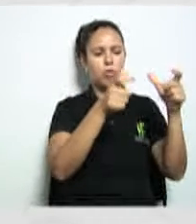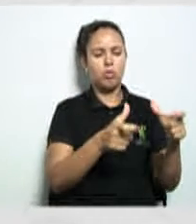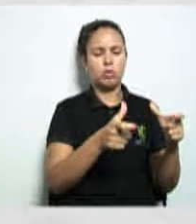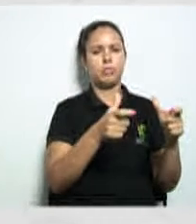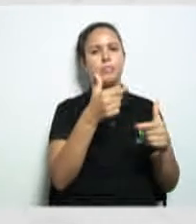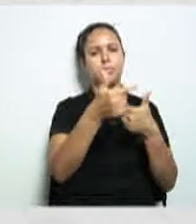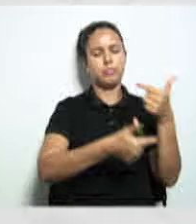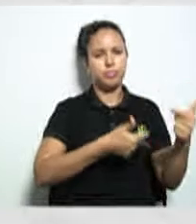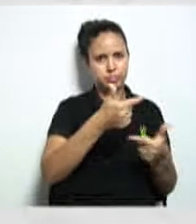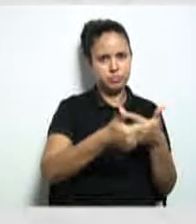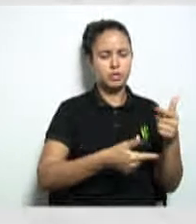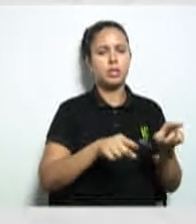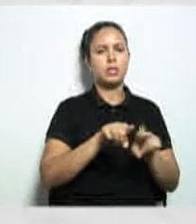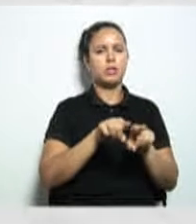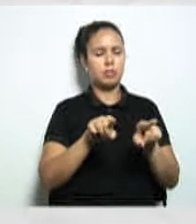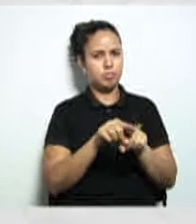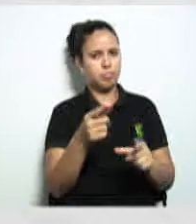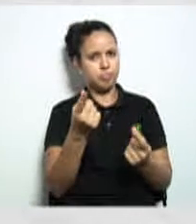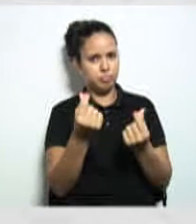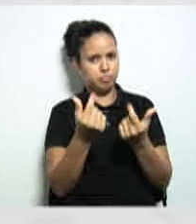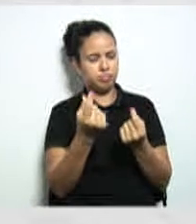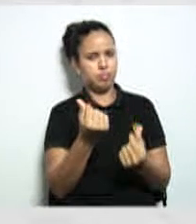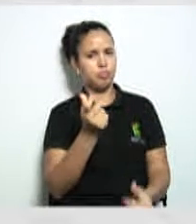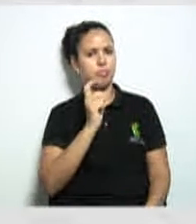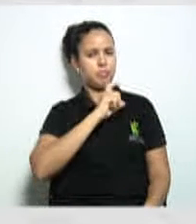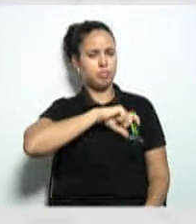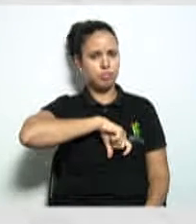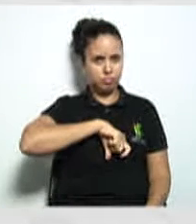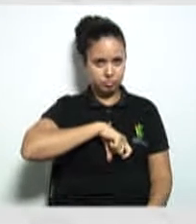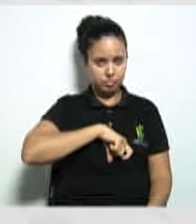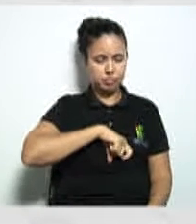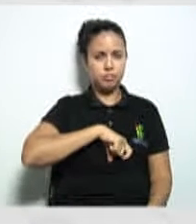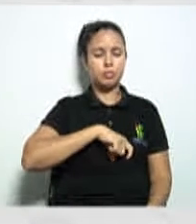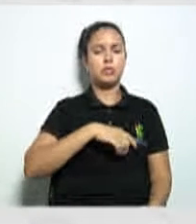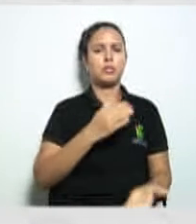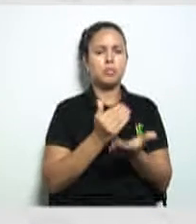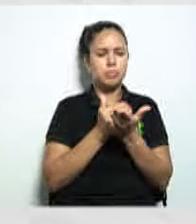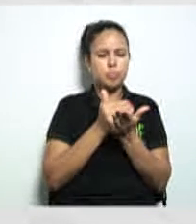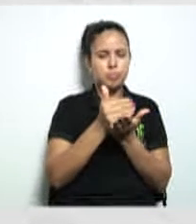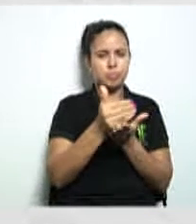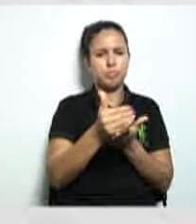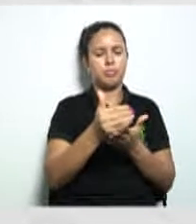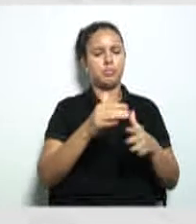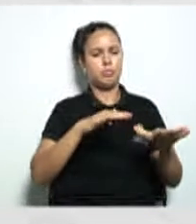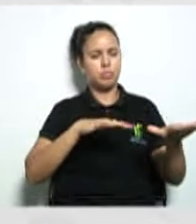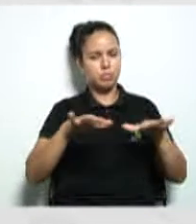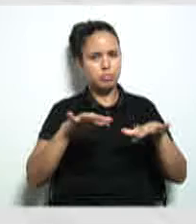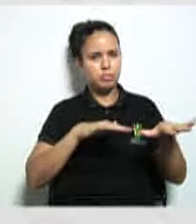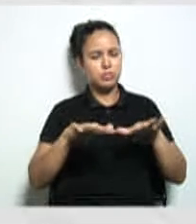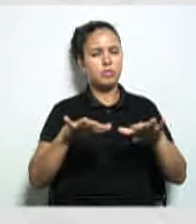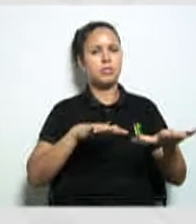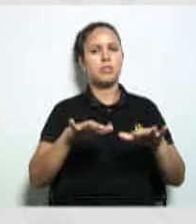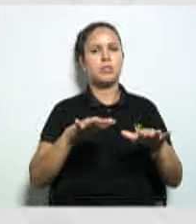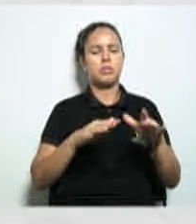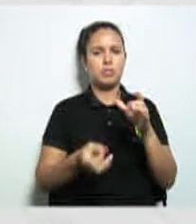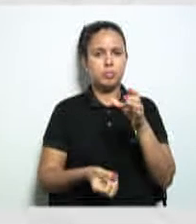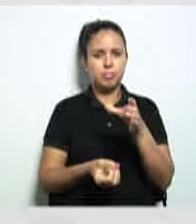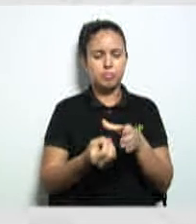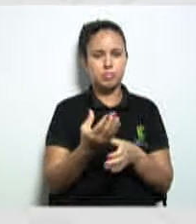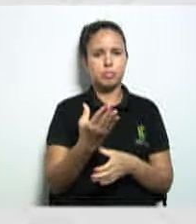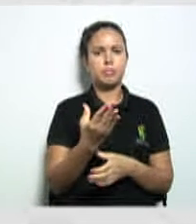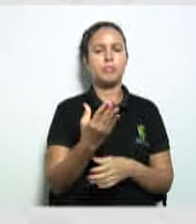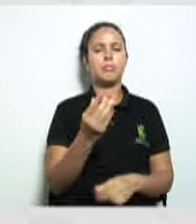e salário nesse período. Então, a partir desse movimento cartista, surge